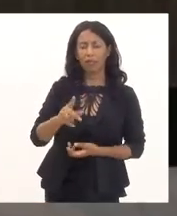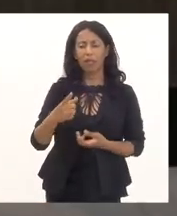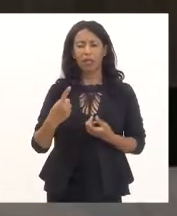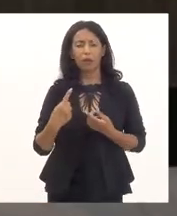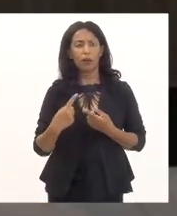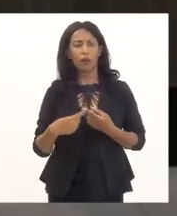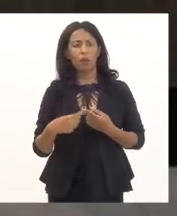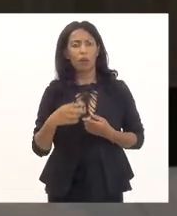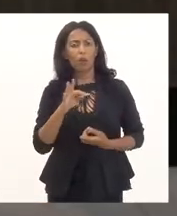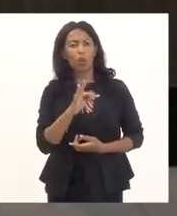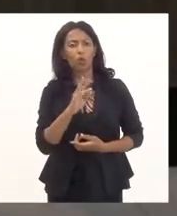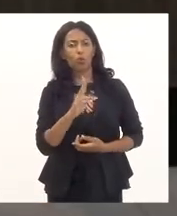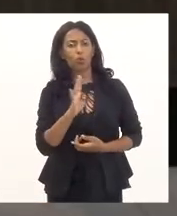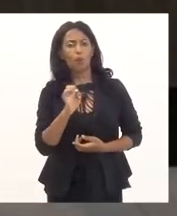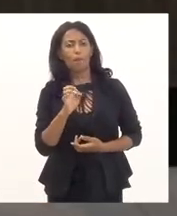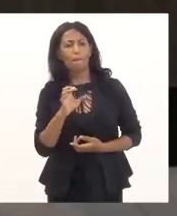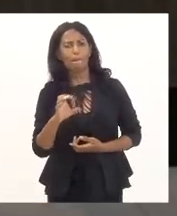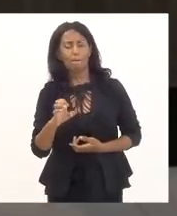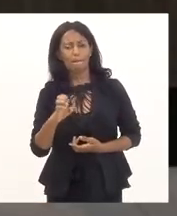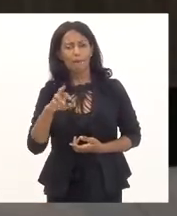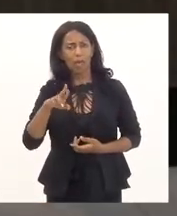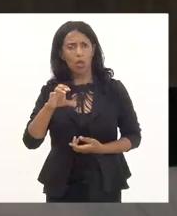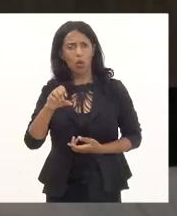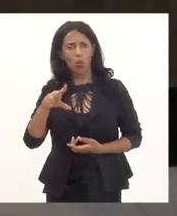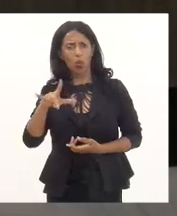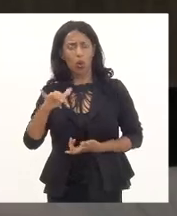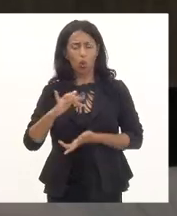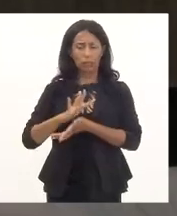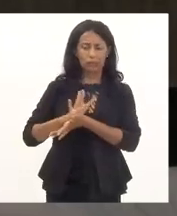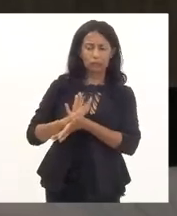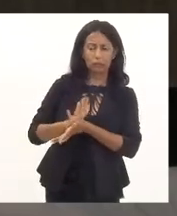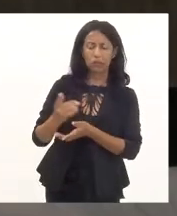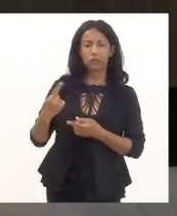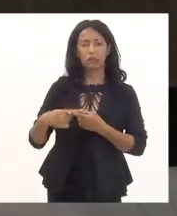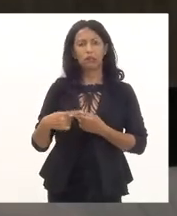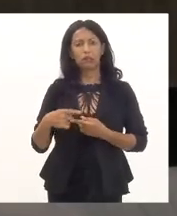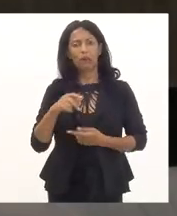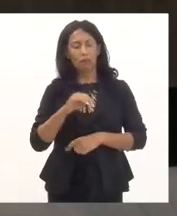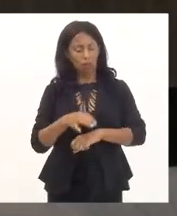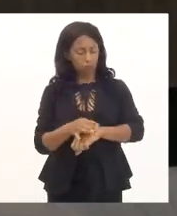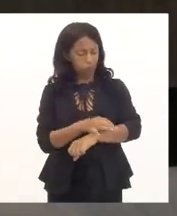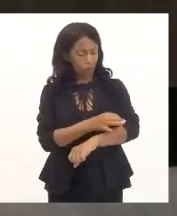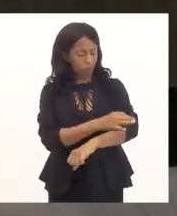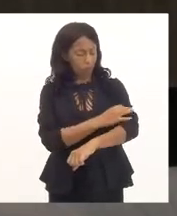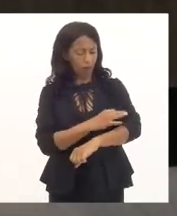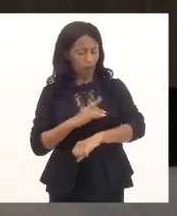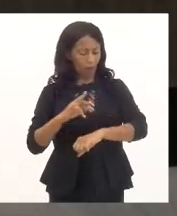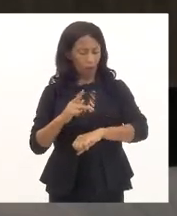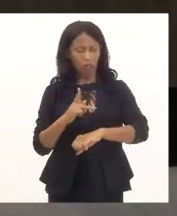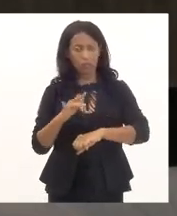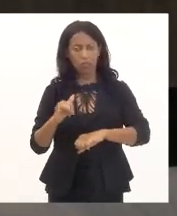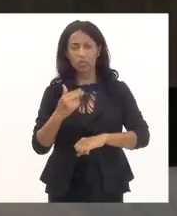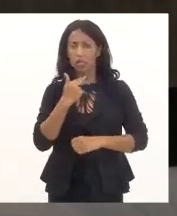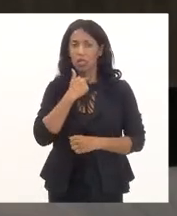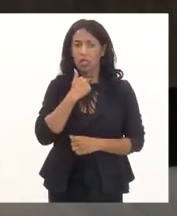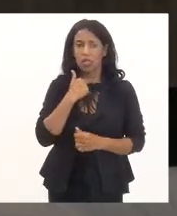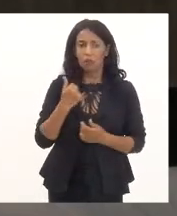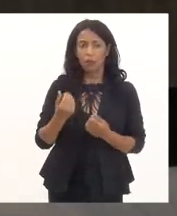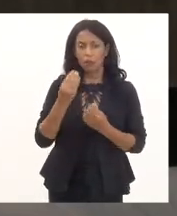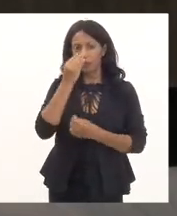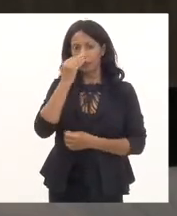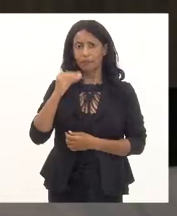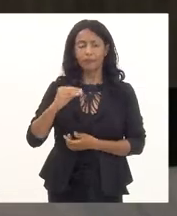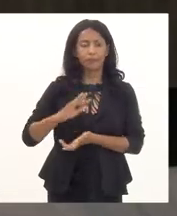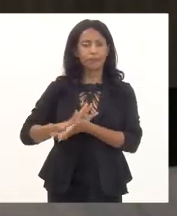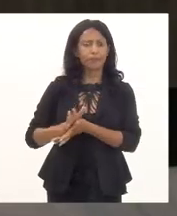ter tuberculose, ninguém pode ser discriminado por ter hanseníase, enfim, ninguém pode ser